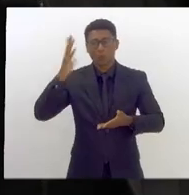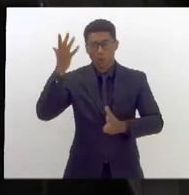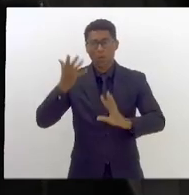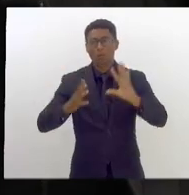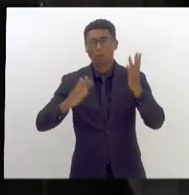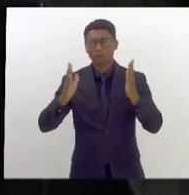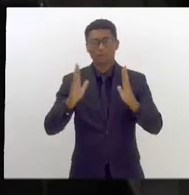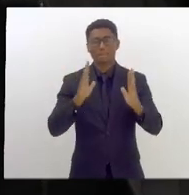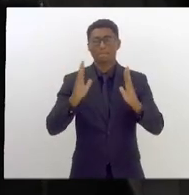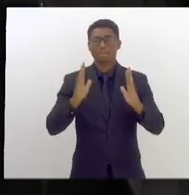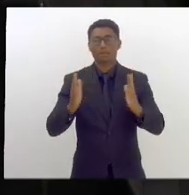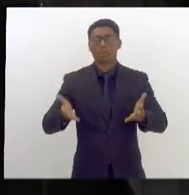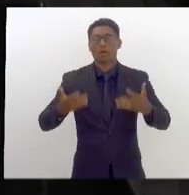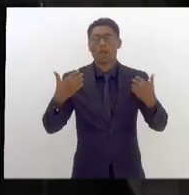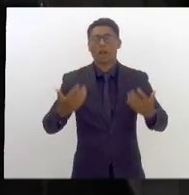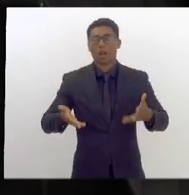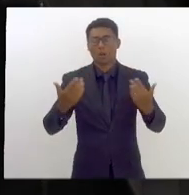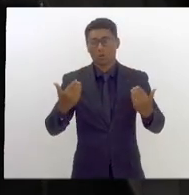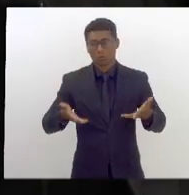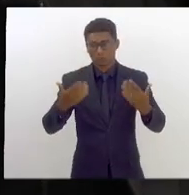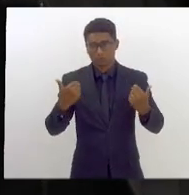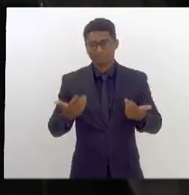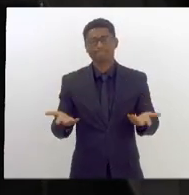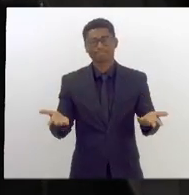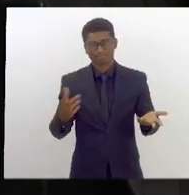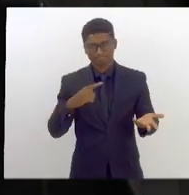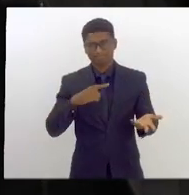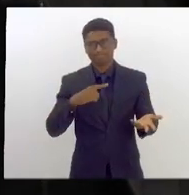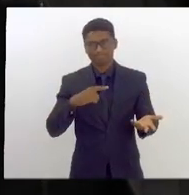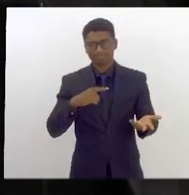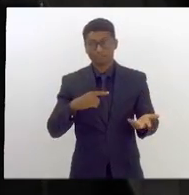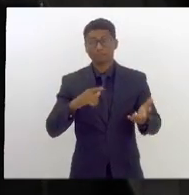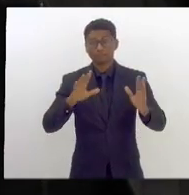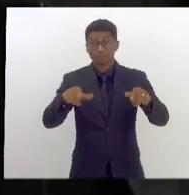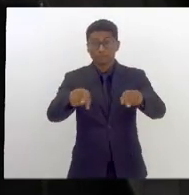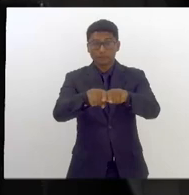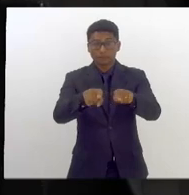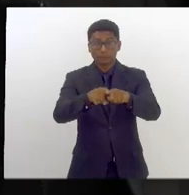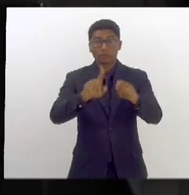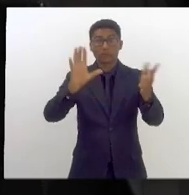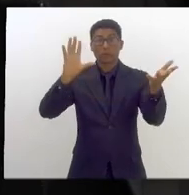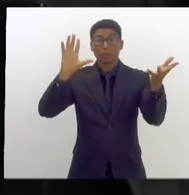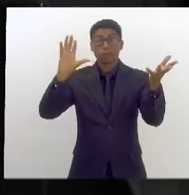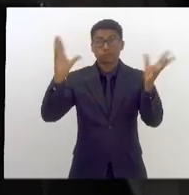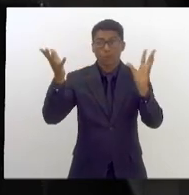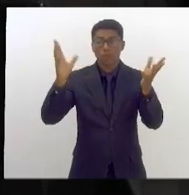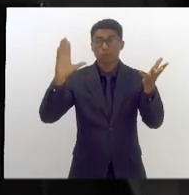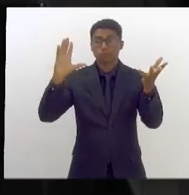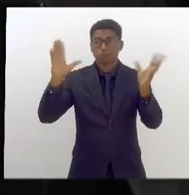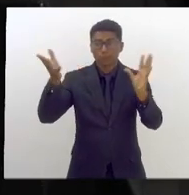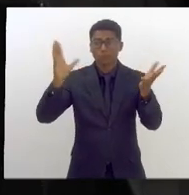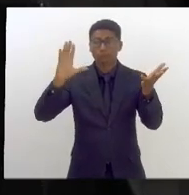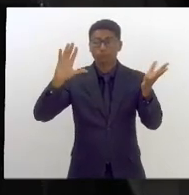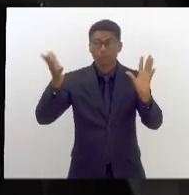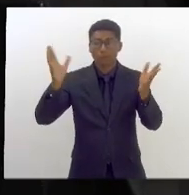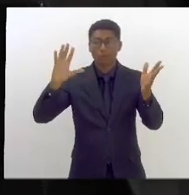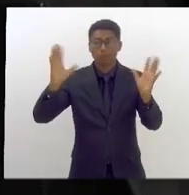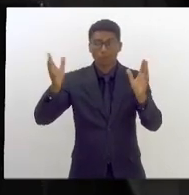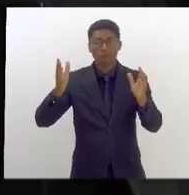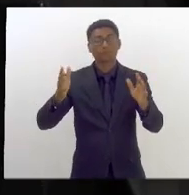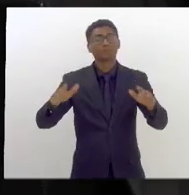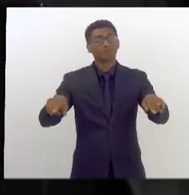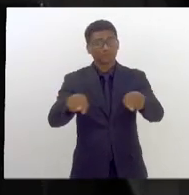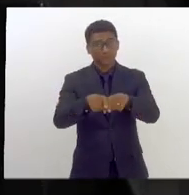mas exatamente com a mudança climática intensa que está vendo também